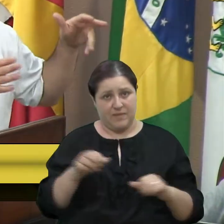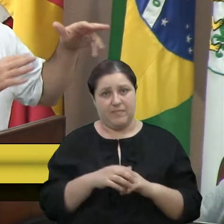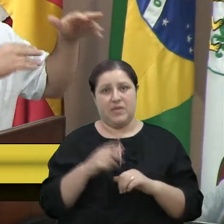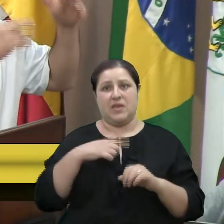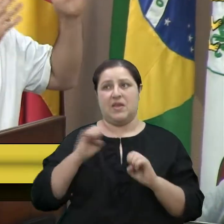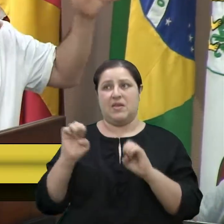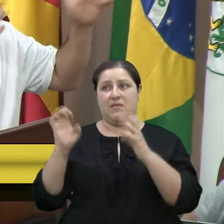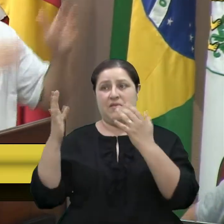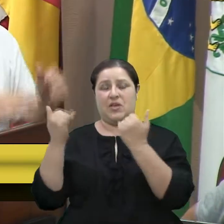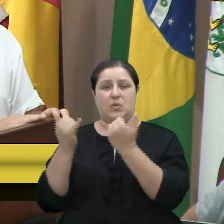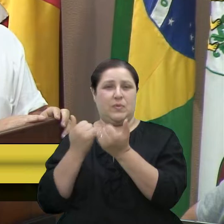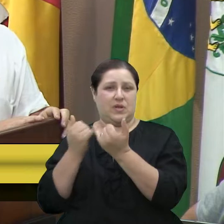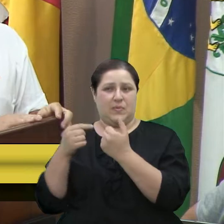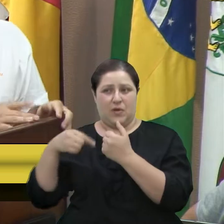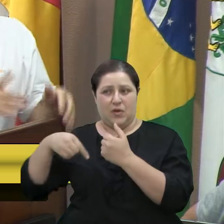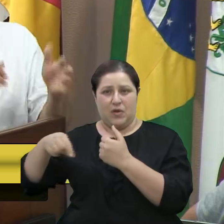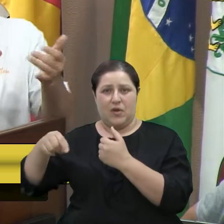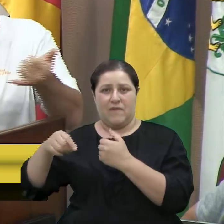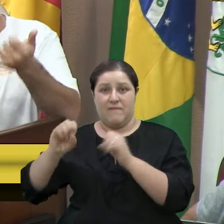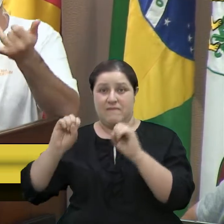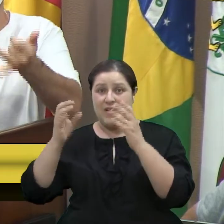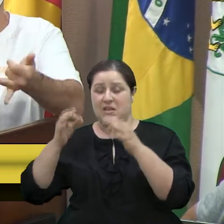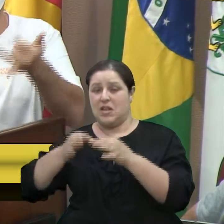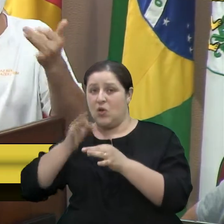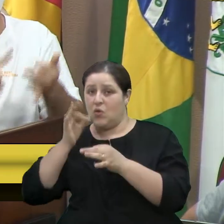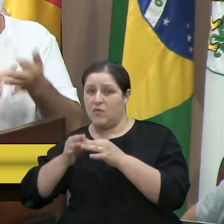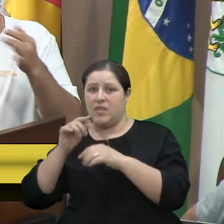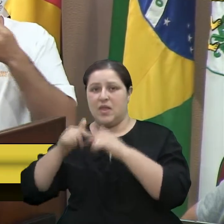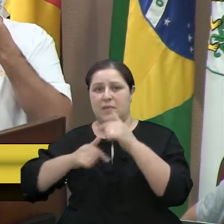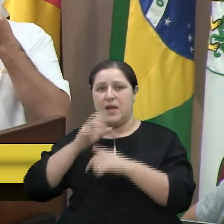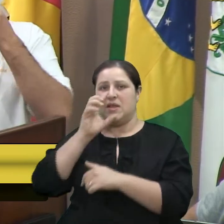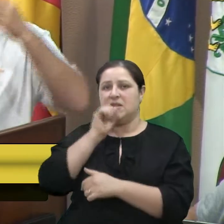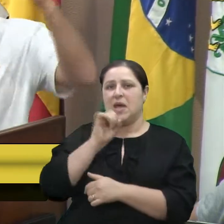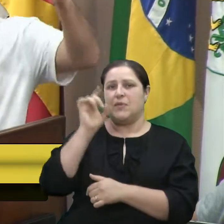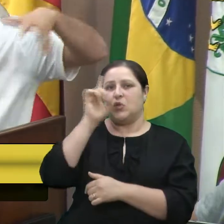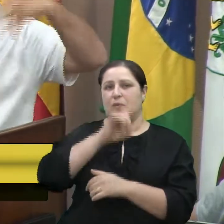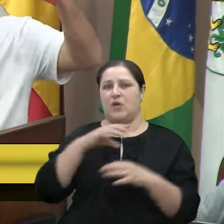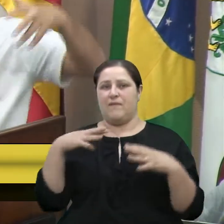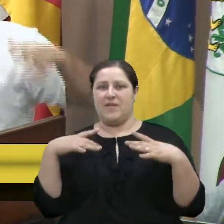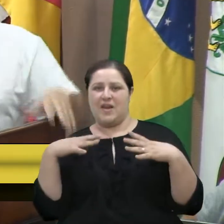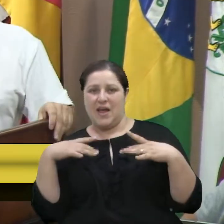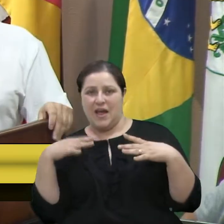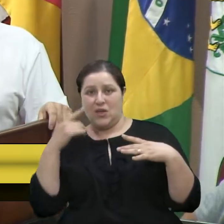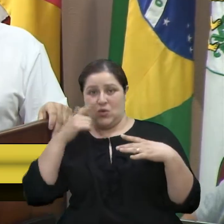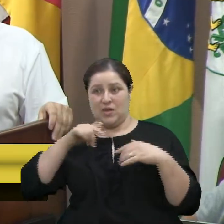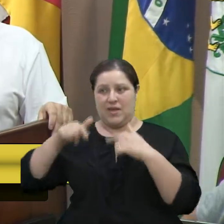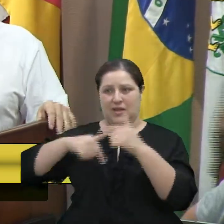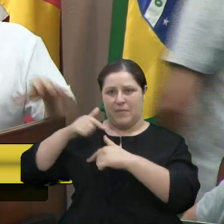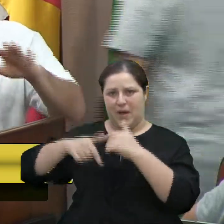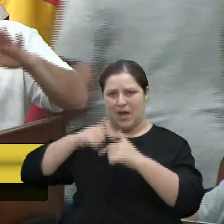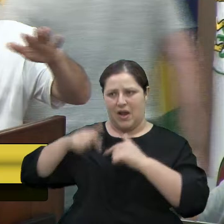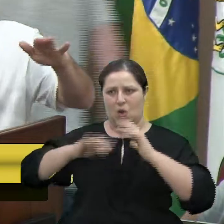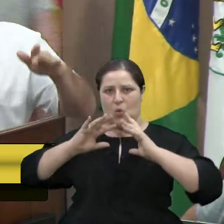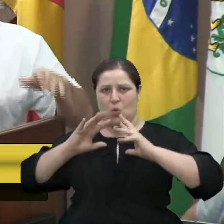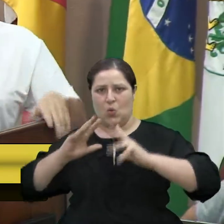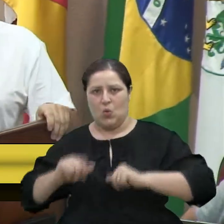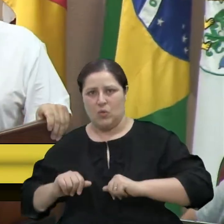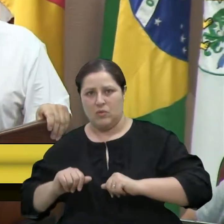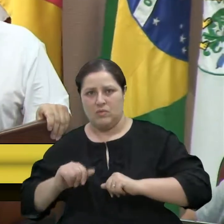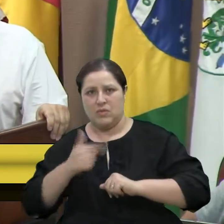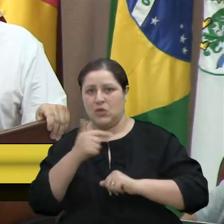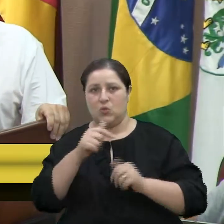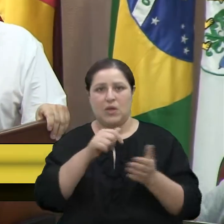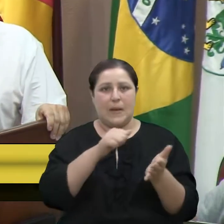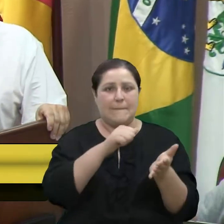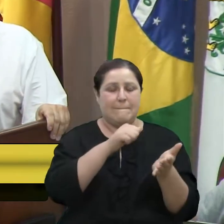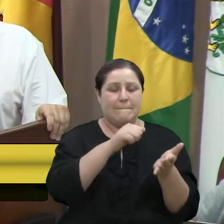evento, por exemplo, agora na festa da uva, vamos trabalhar sábado, domingo, feriado, para a gente, né, dar conta disso. Não tem banco de horas.